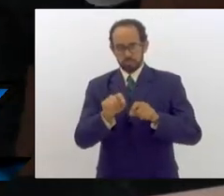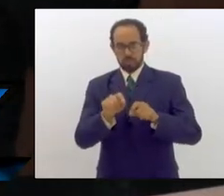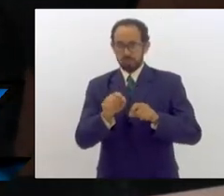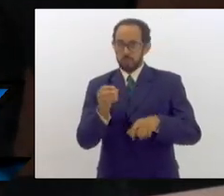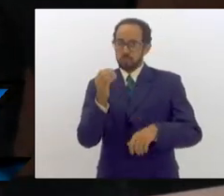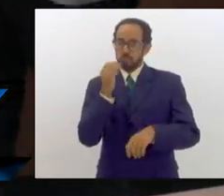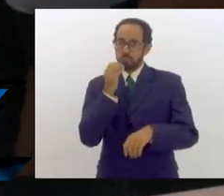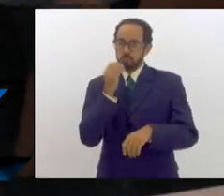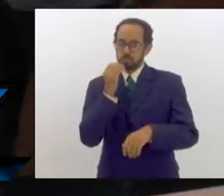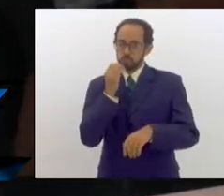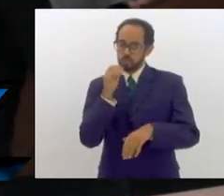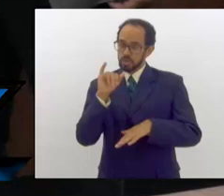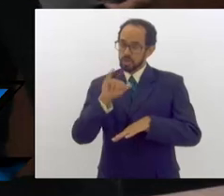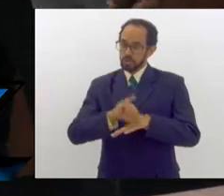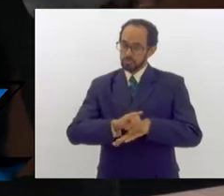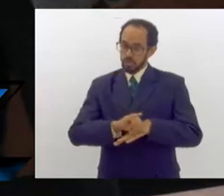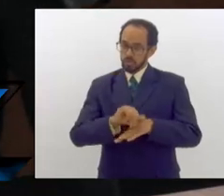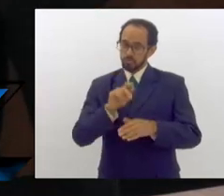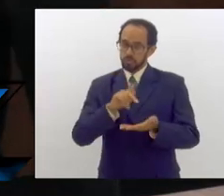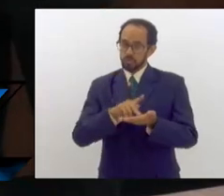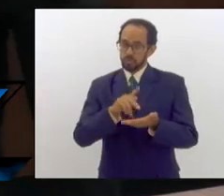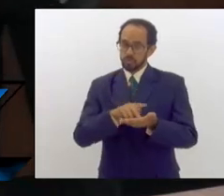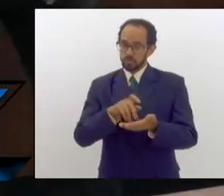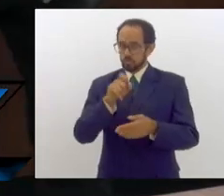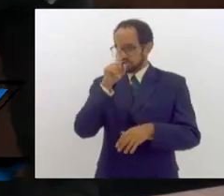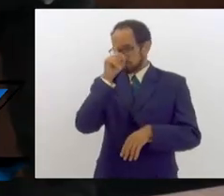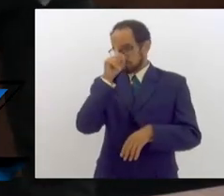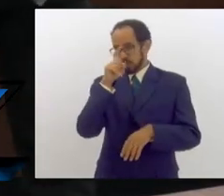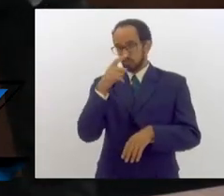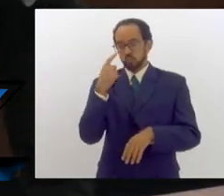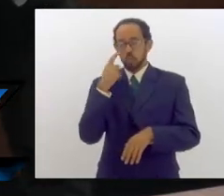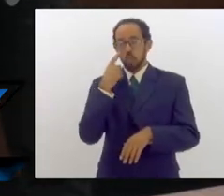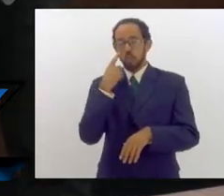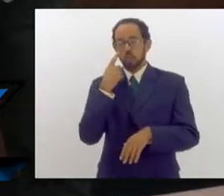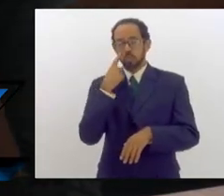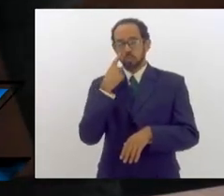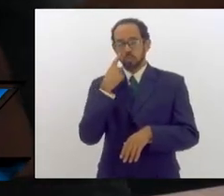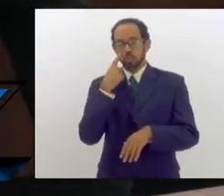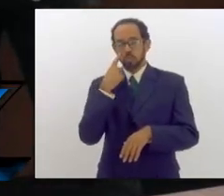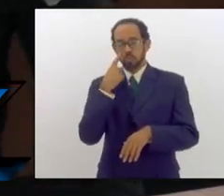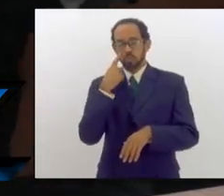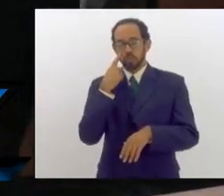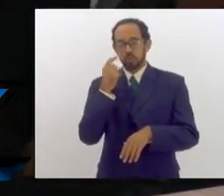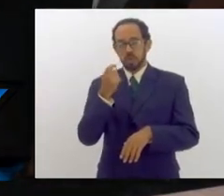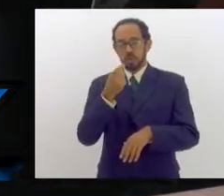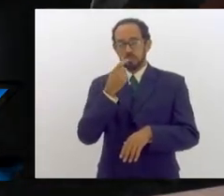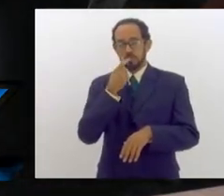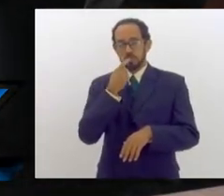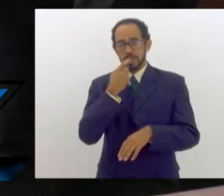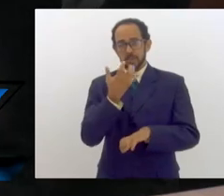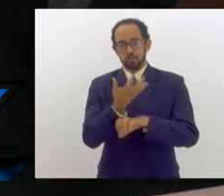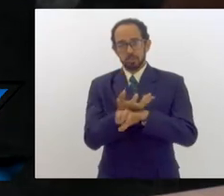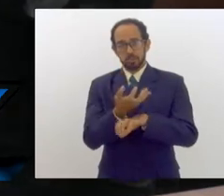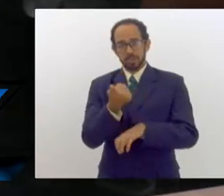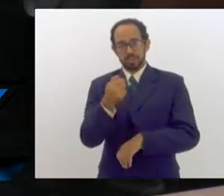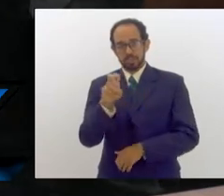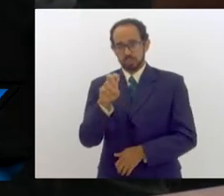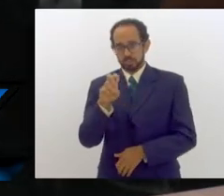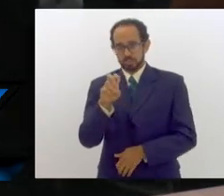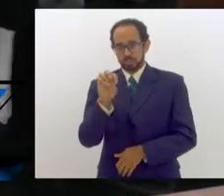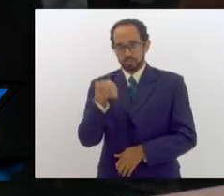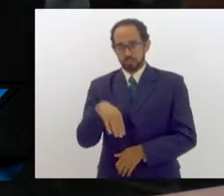de fato um hospital de olho nas imediações da Praça 15